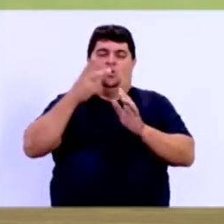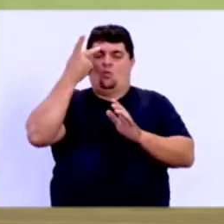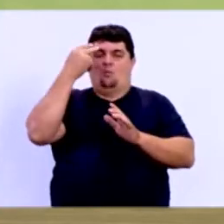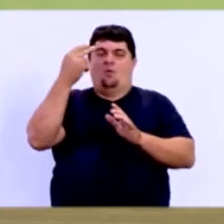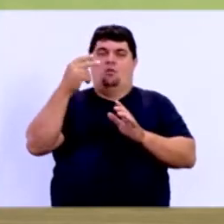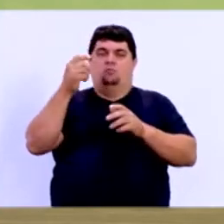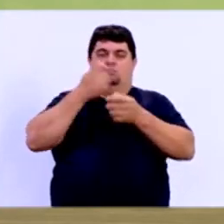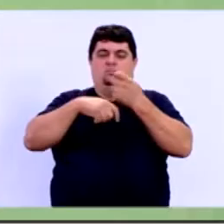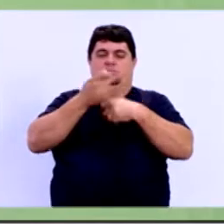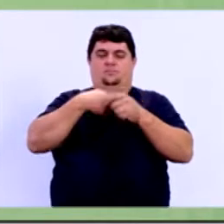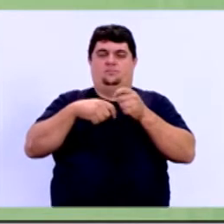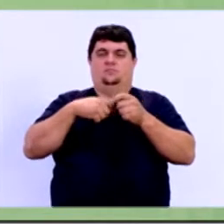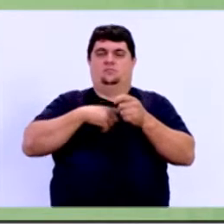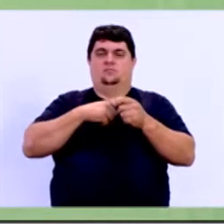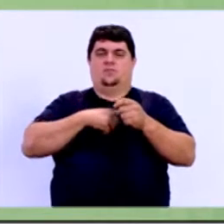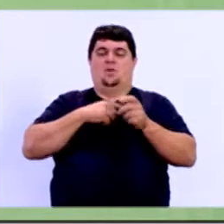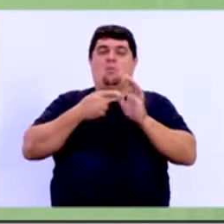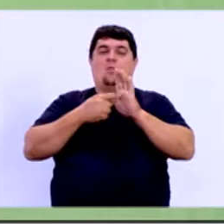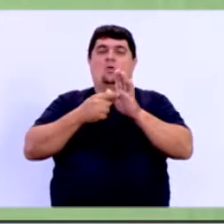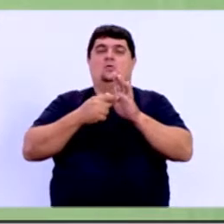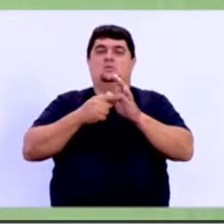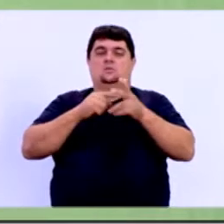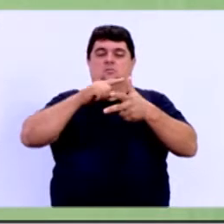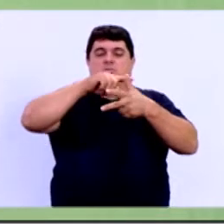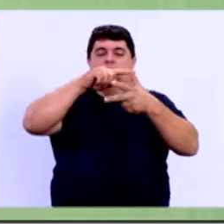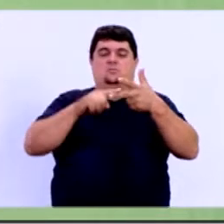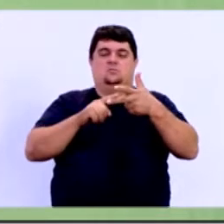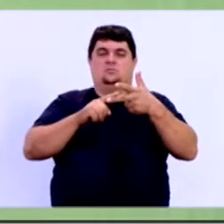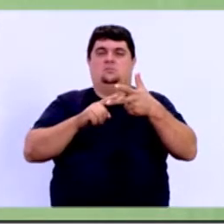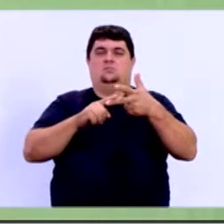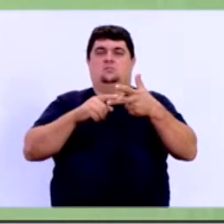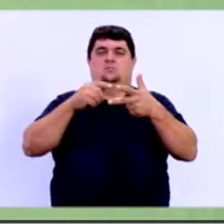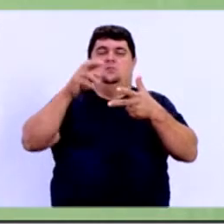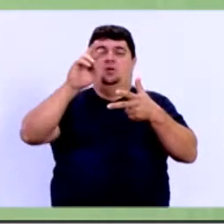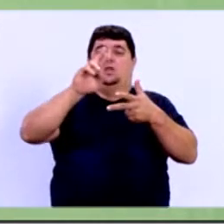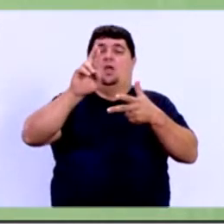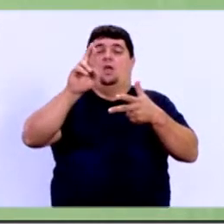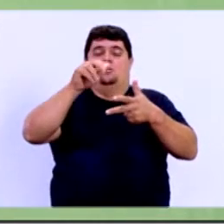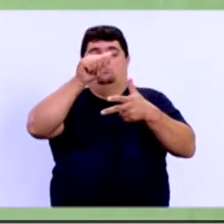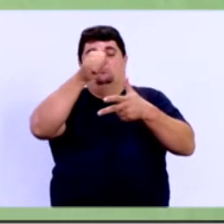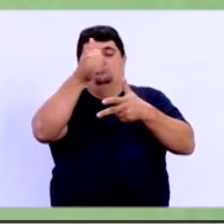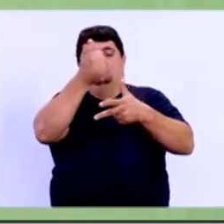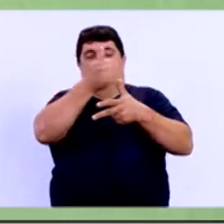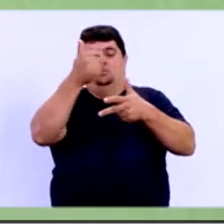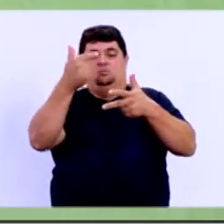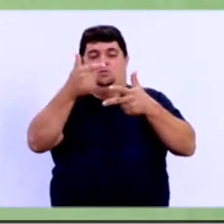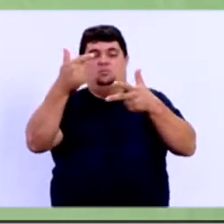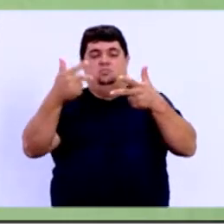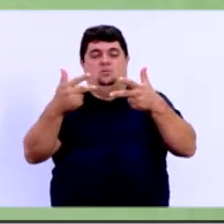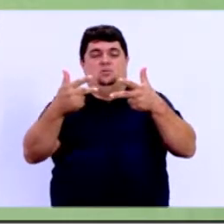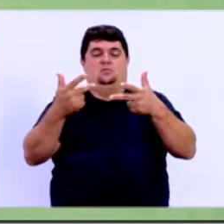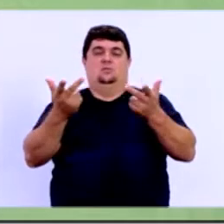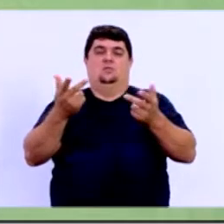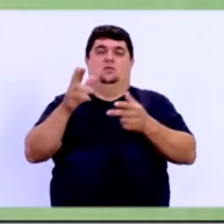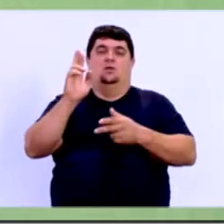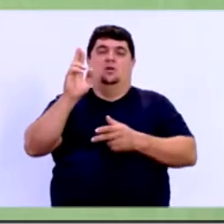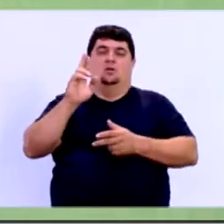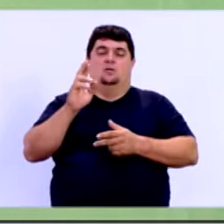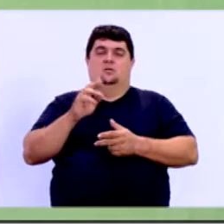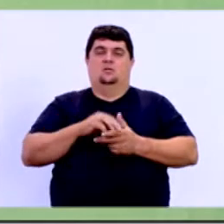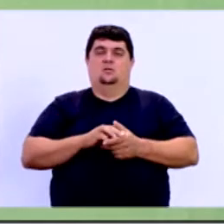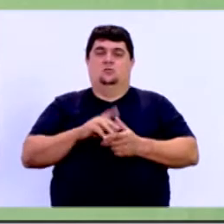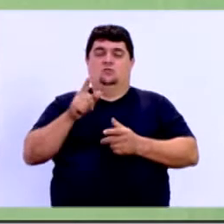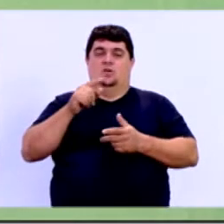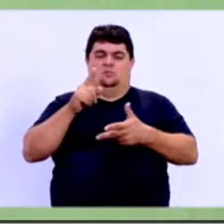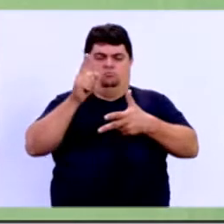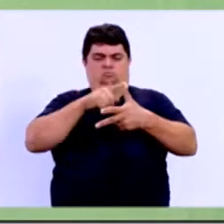administração, a divisão hierárquica, né, que fica bem nítida na questão do planejamento estratégico. No topo da pirâmide aí a gente vê o nível